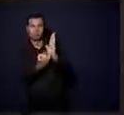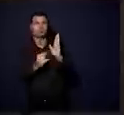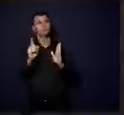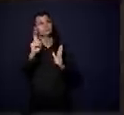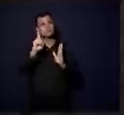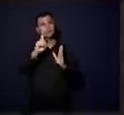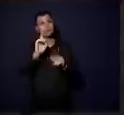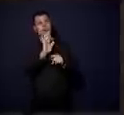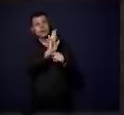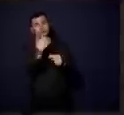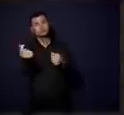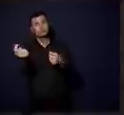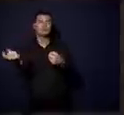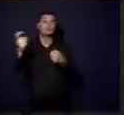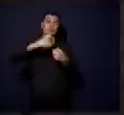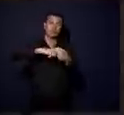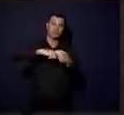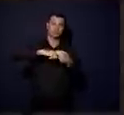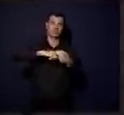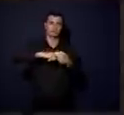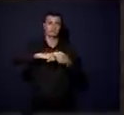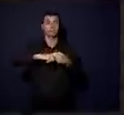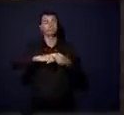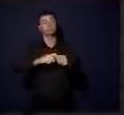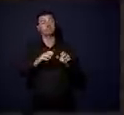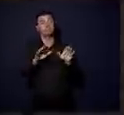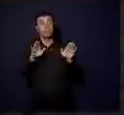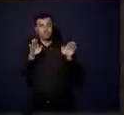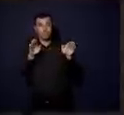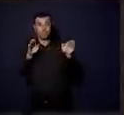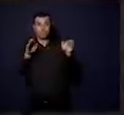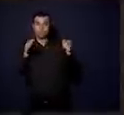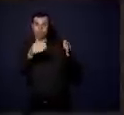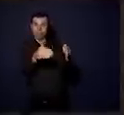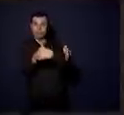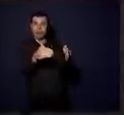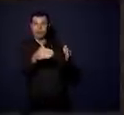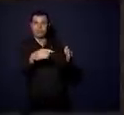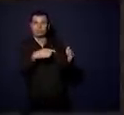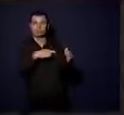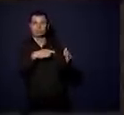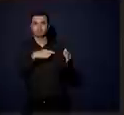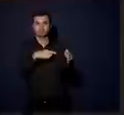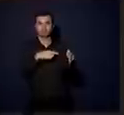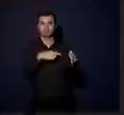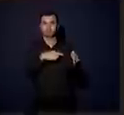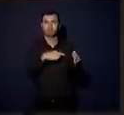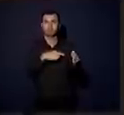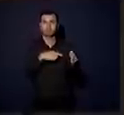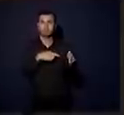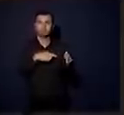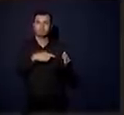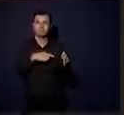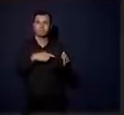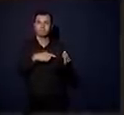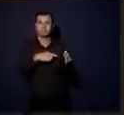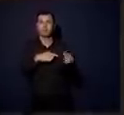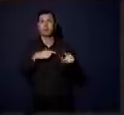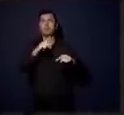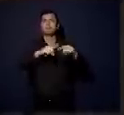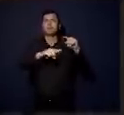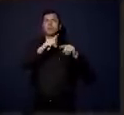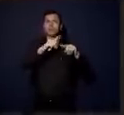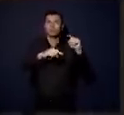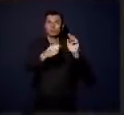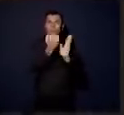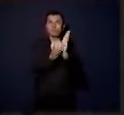esse mecanismo então é uma medida focalizada de você focalizada então em vez de você desonerar o produto você